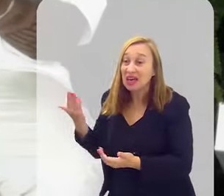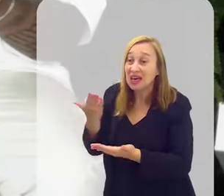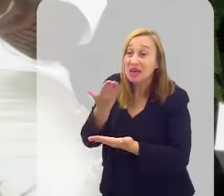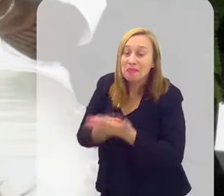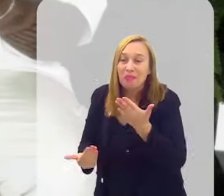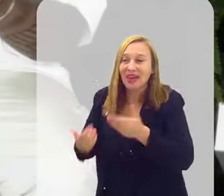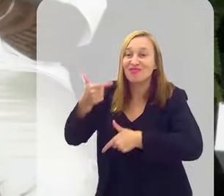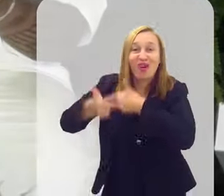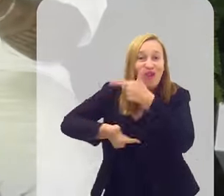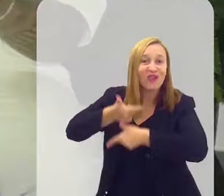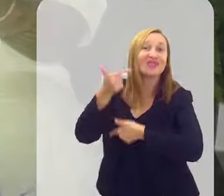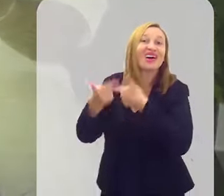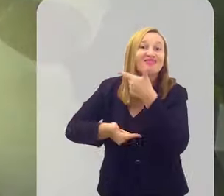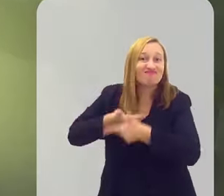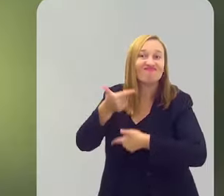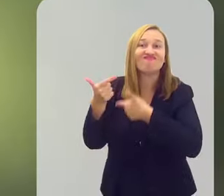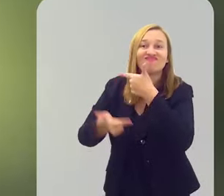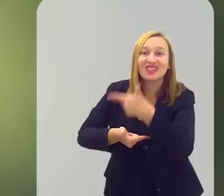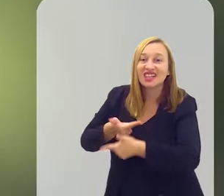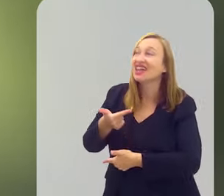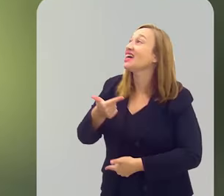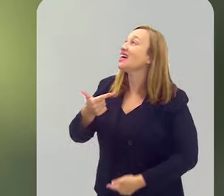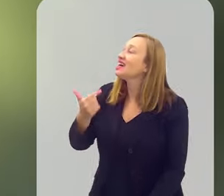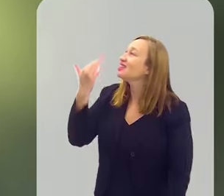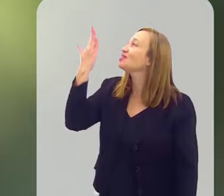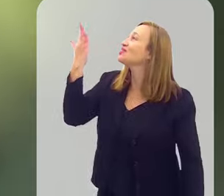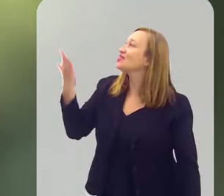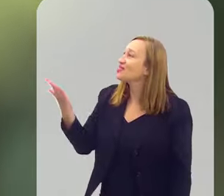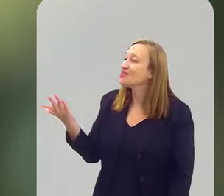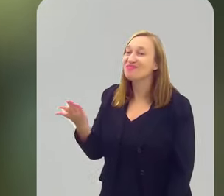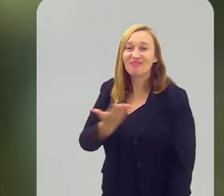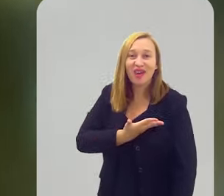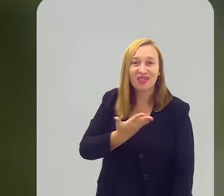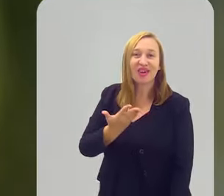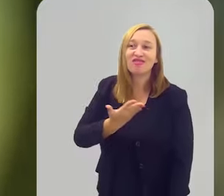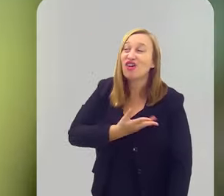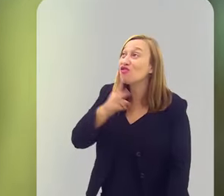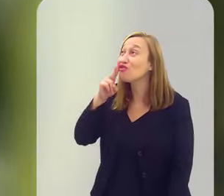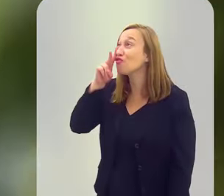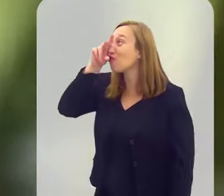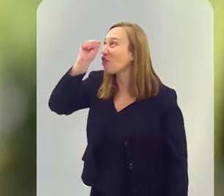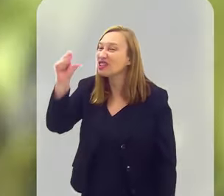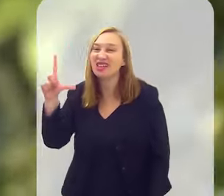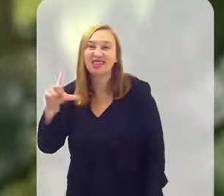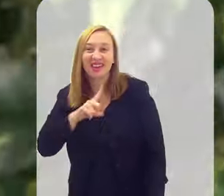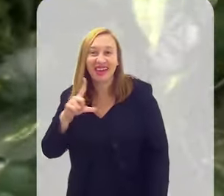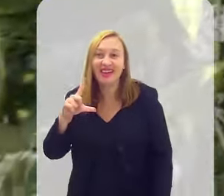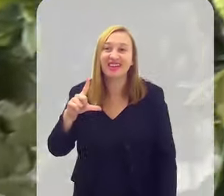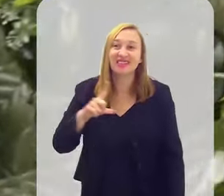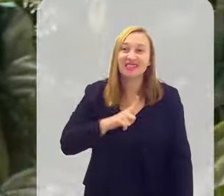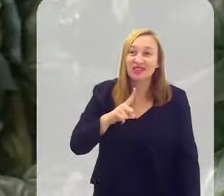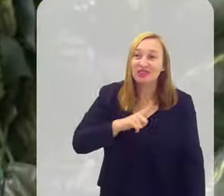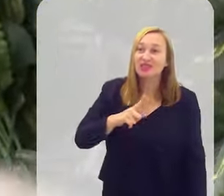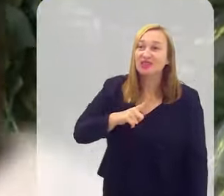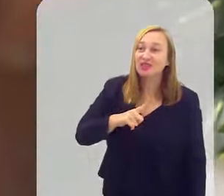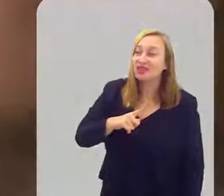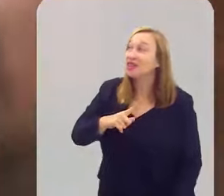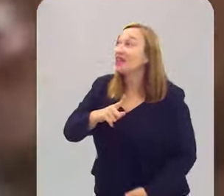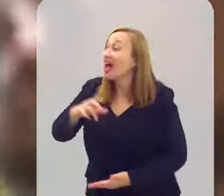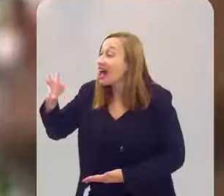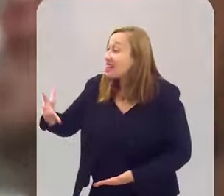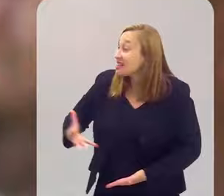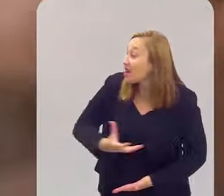o Deus que nunca perde uma batalha és meu refúgio